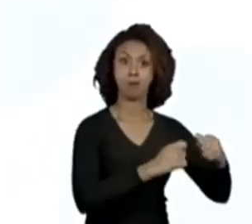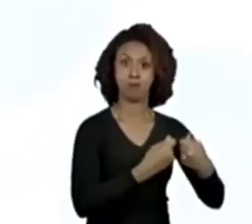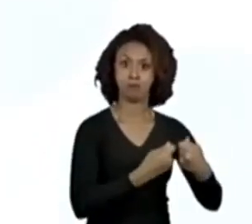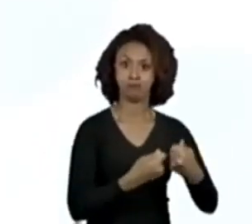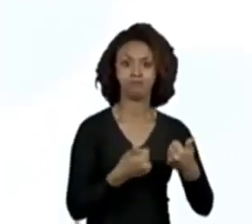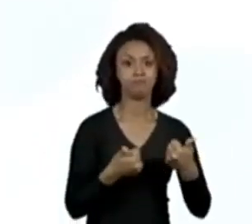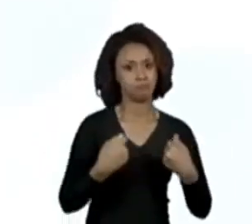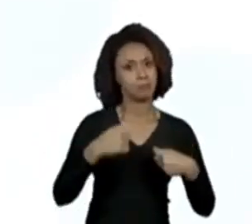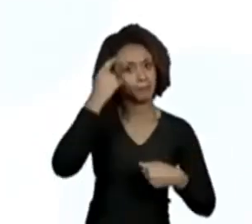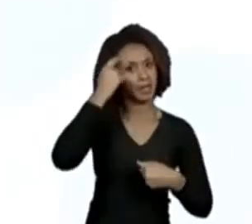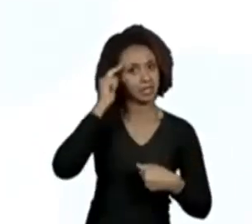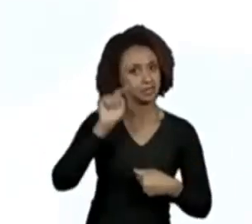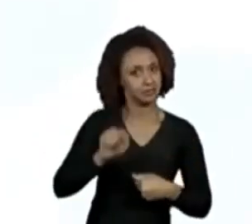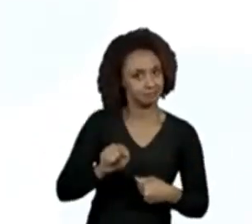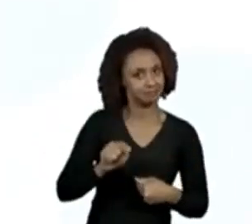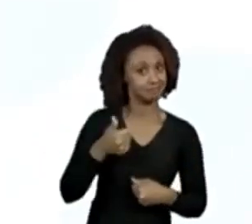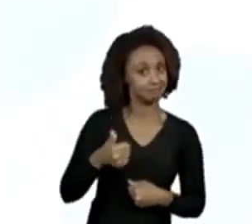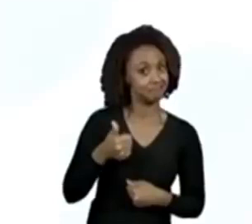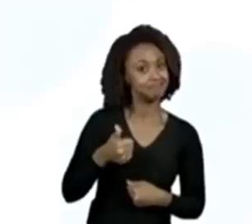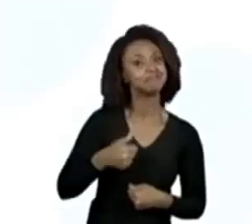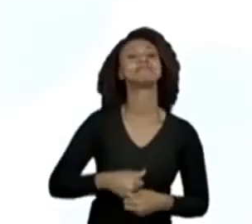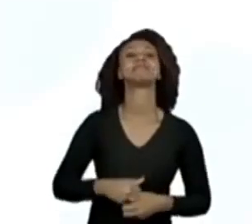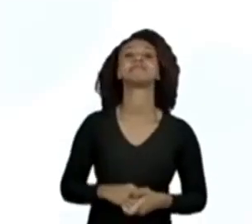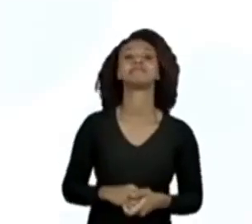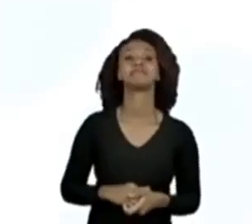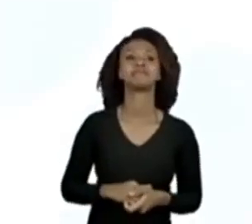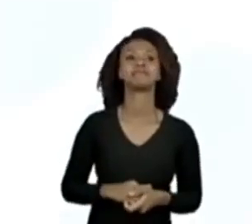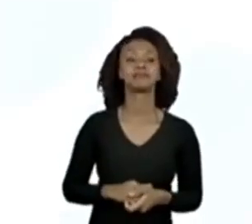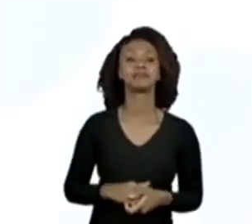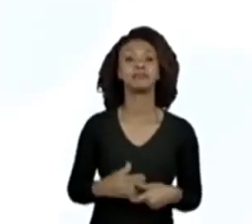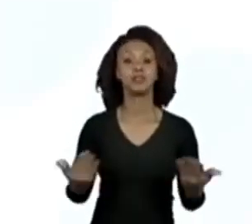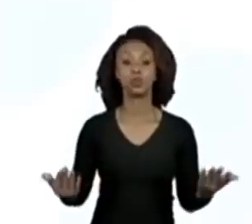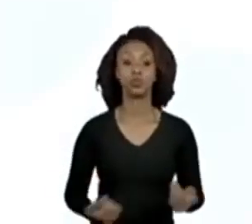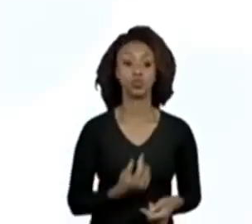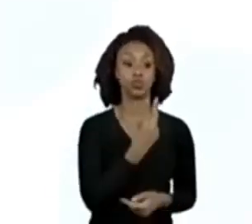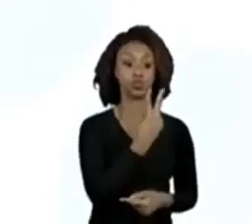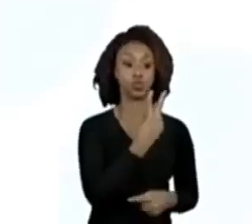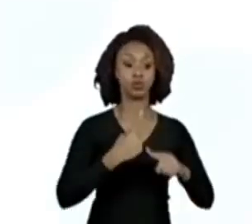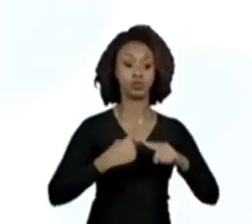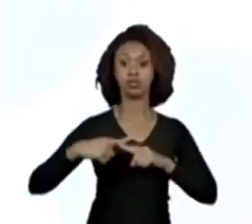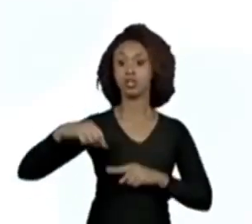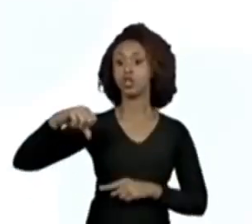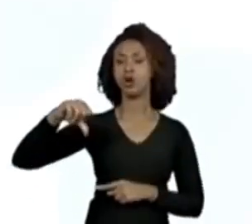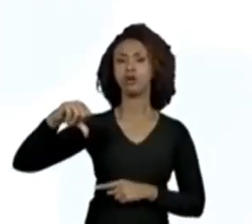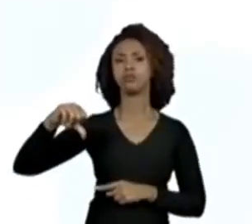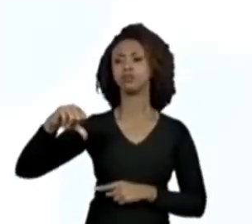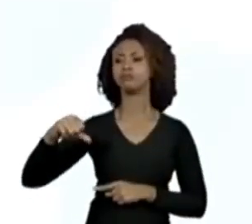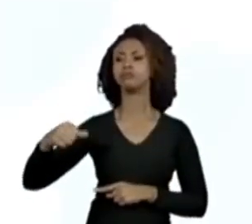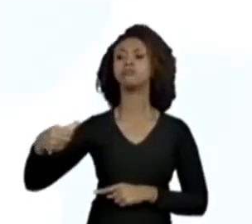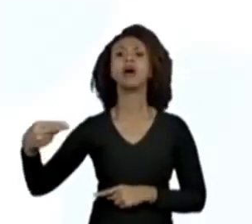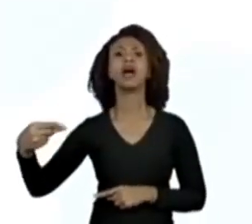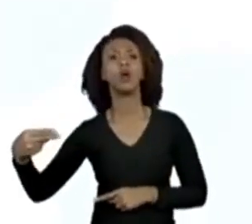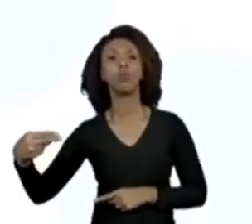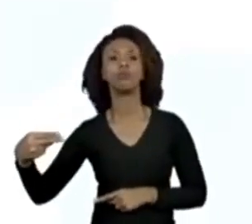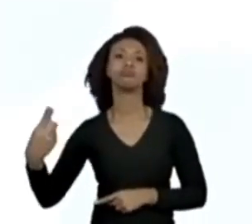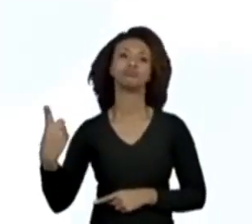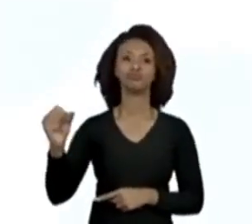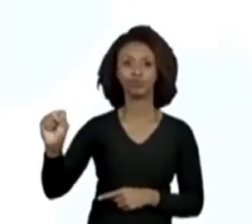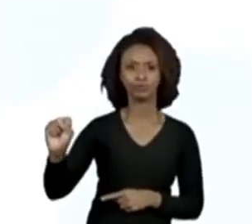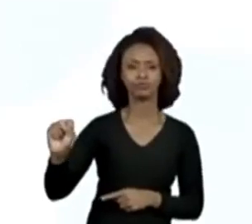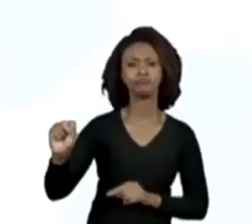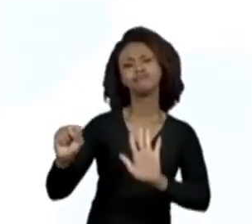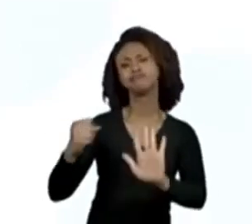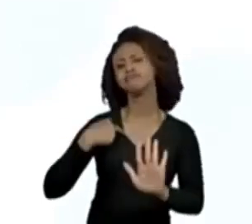bem? Muito bem. Então, 2 vezes 9 dá 18. Agora, eu tenho uma pergunta para